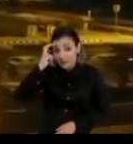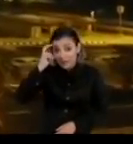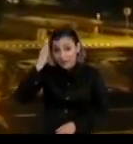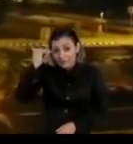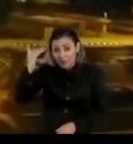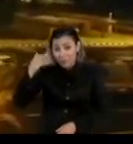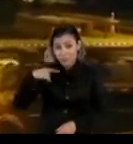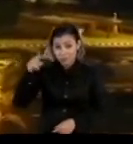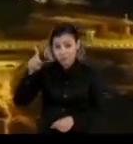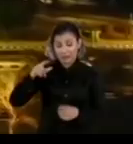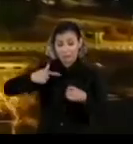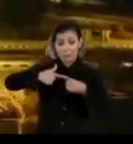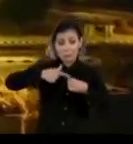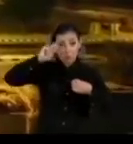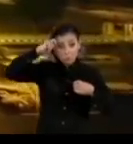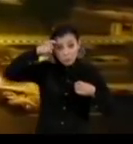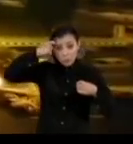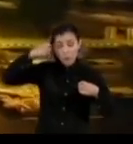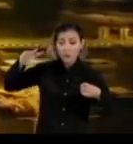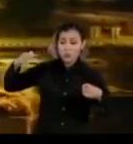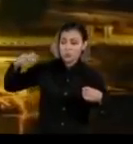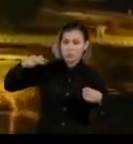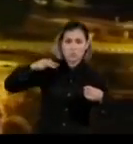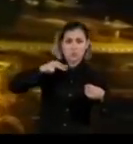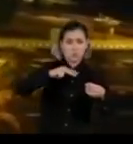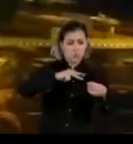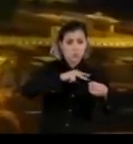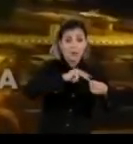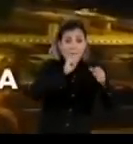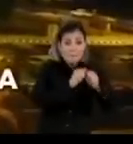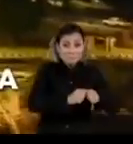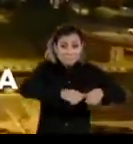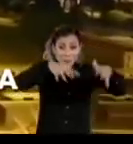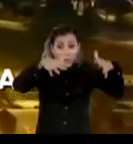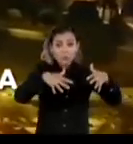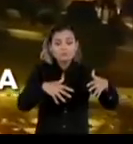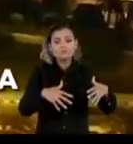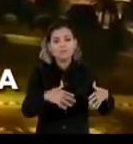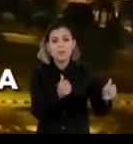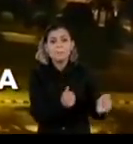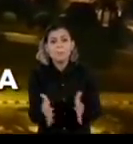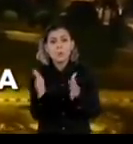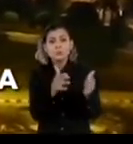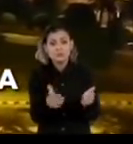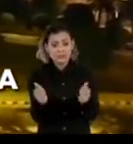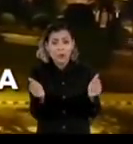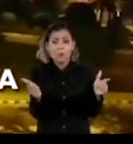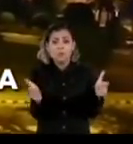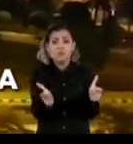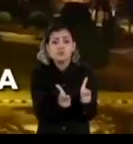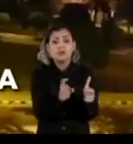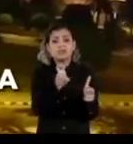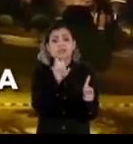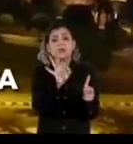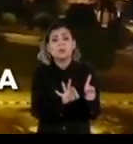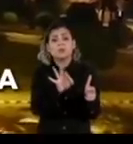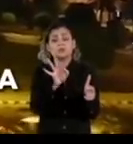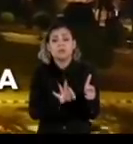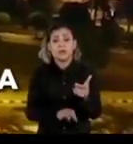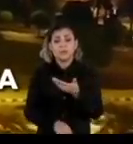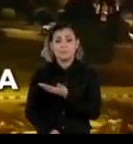estatal Saudi Aramco para processamento de petróleo reduziu a produção global em 5%,